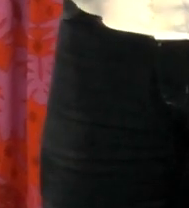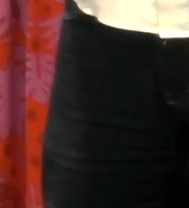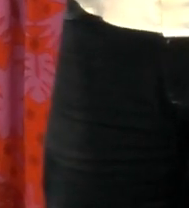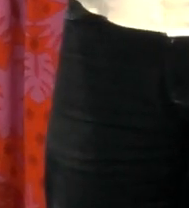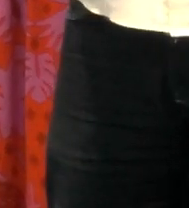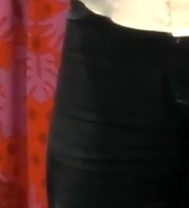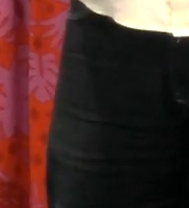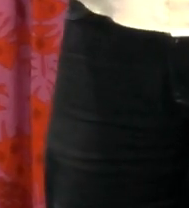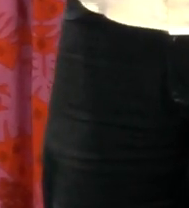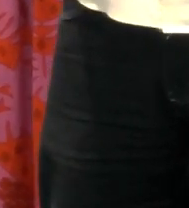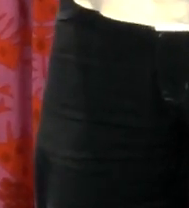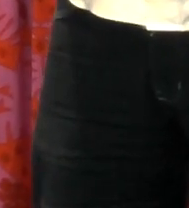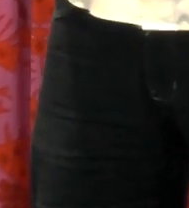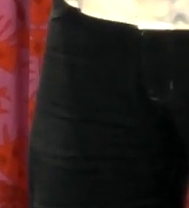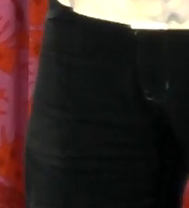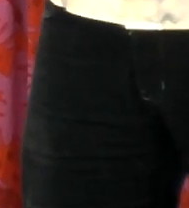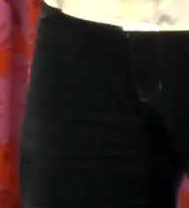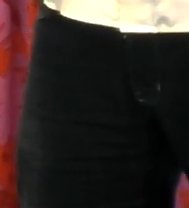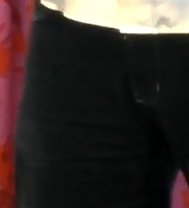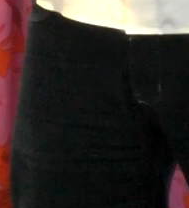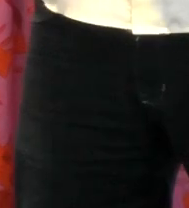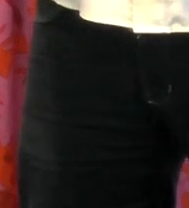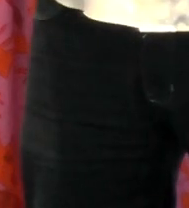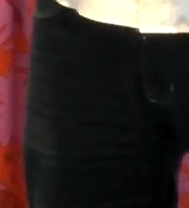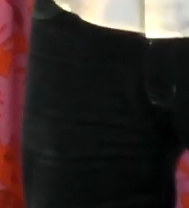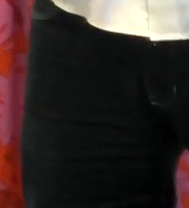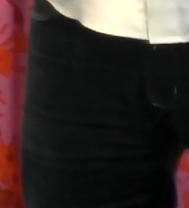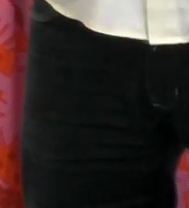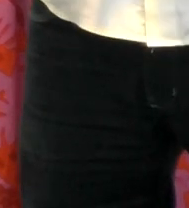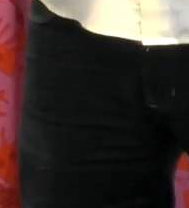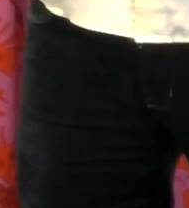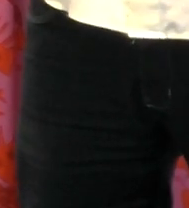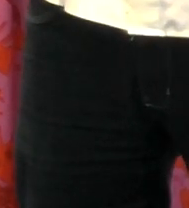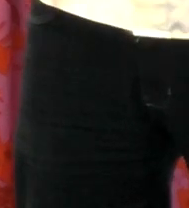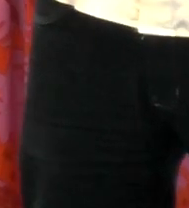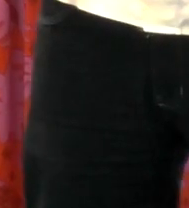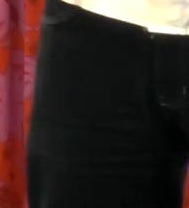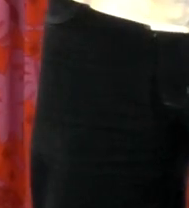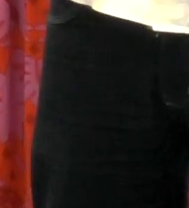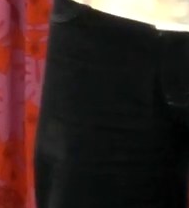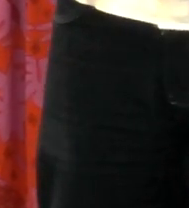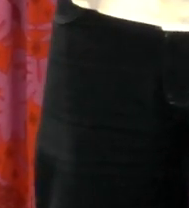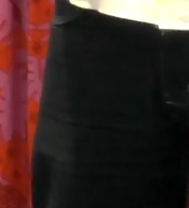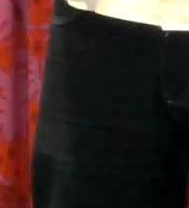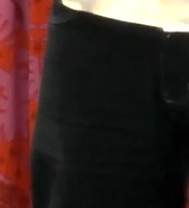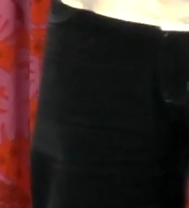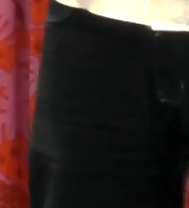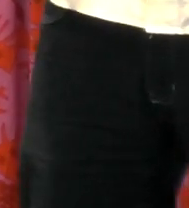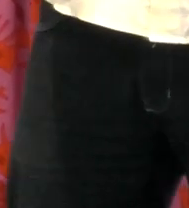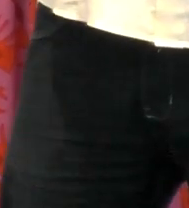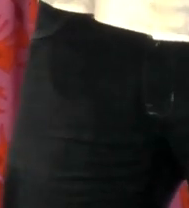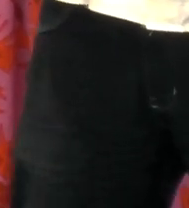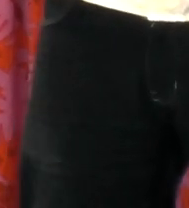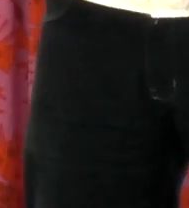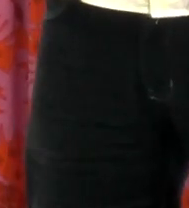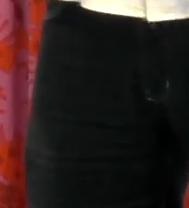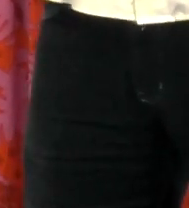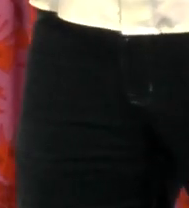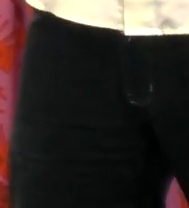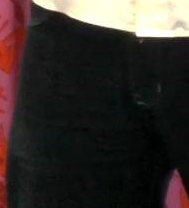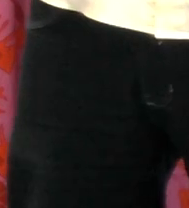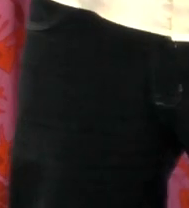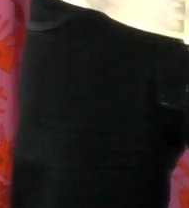Rio de Janeiro Acho que primeiro tinha que resolver Quem era do Rio de Janeiro Unimed ferge transfere todo mundo para resolver e depois ver quem não é Unimed